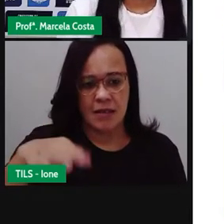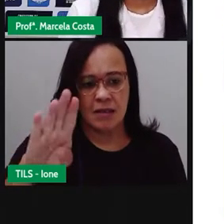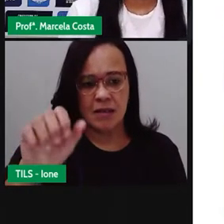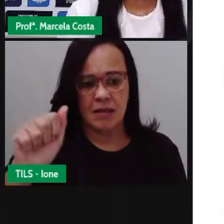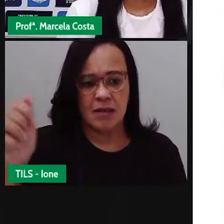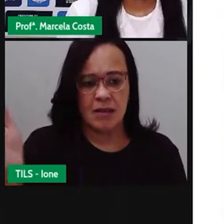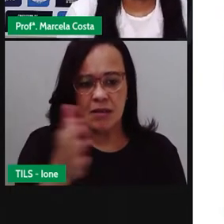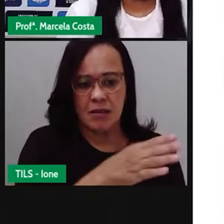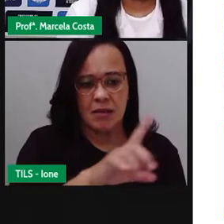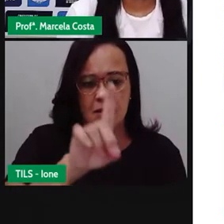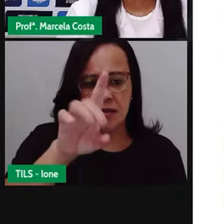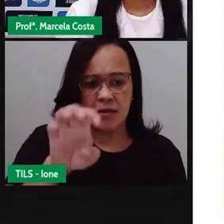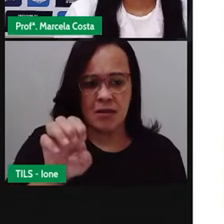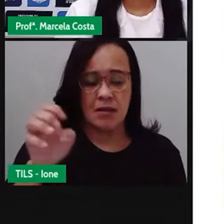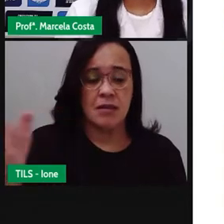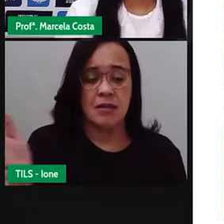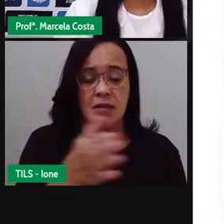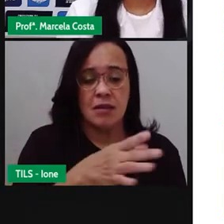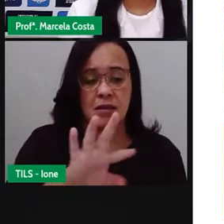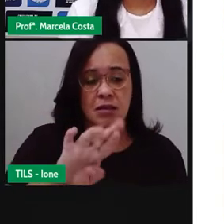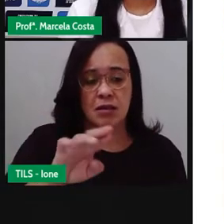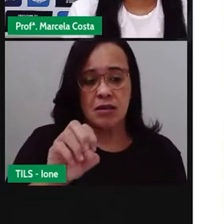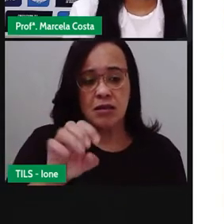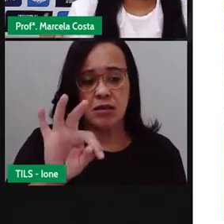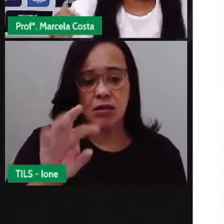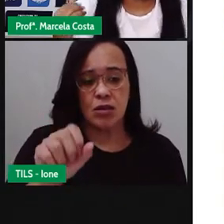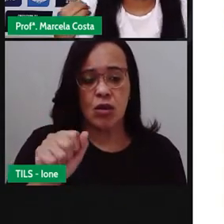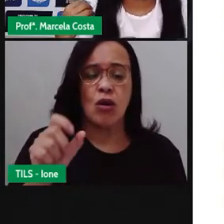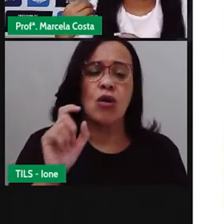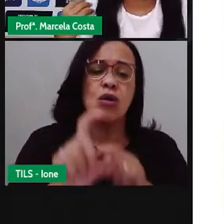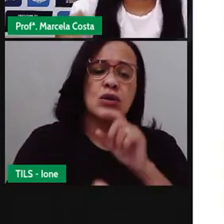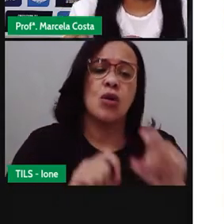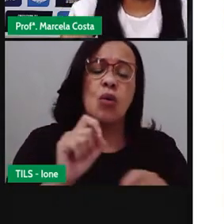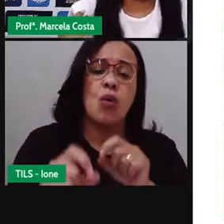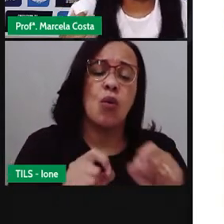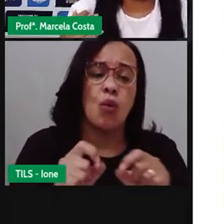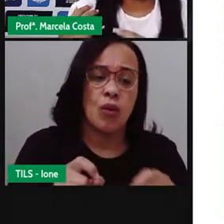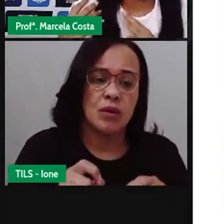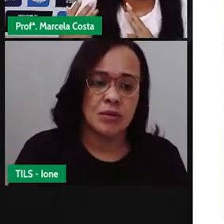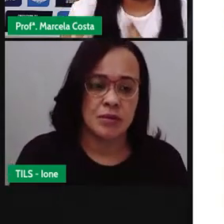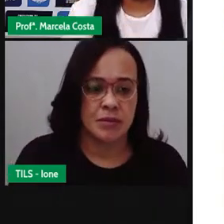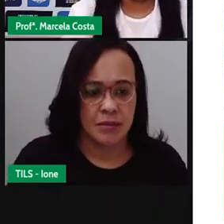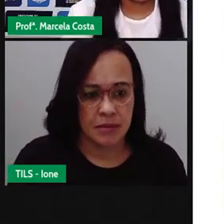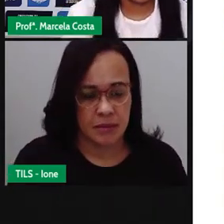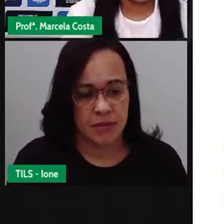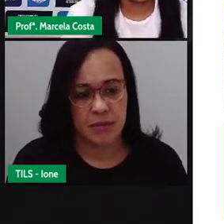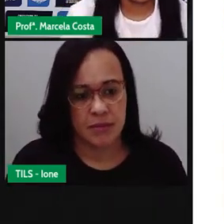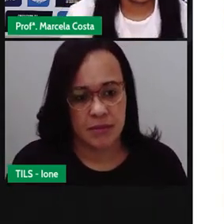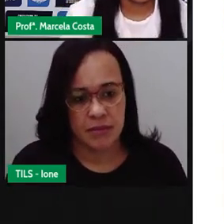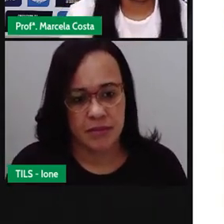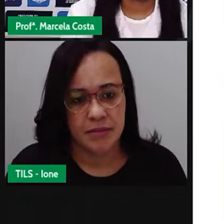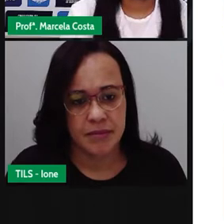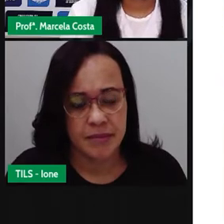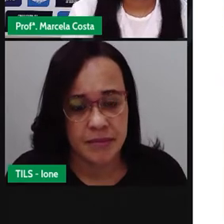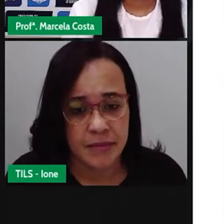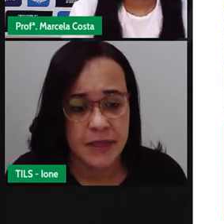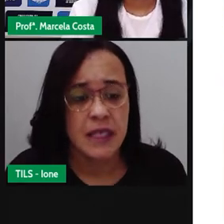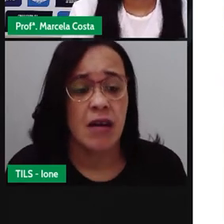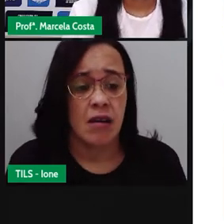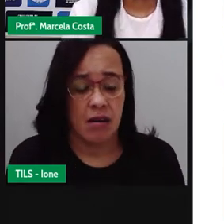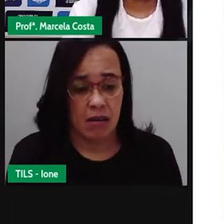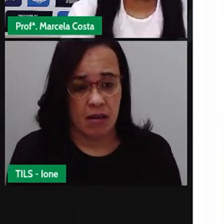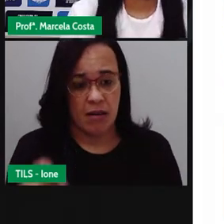roda é uma dança que ela veio aqui para a região Nordeste